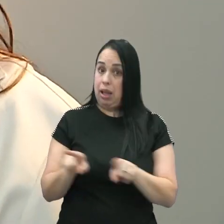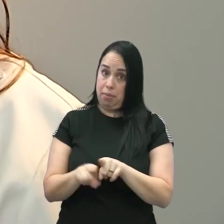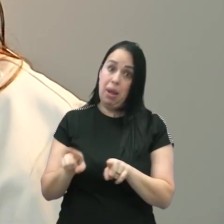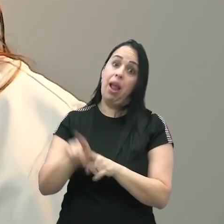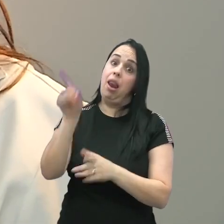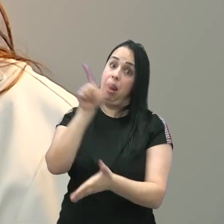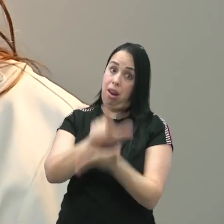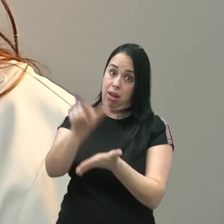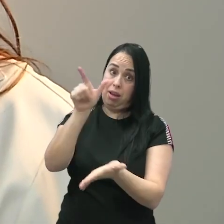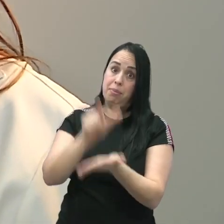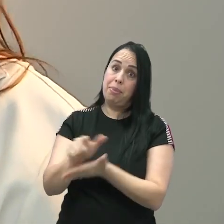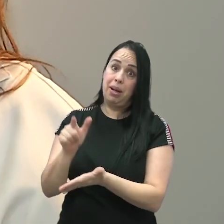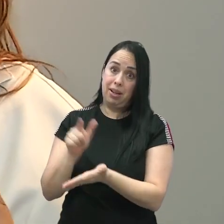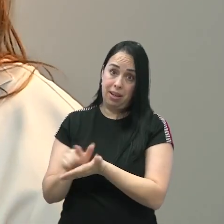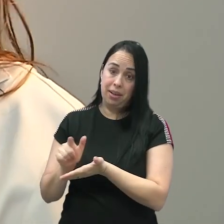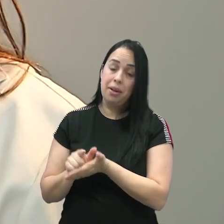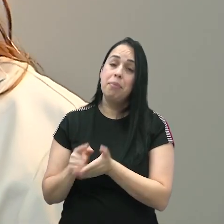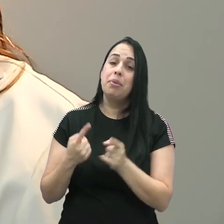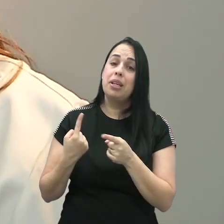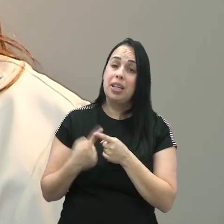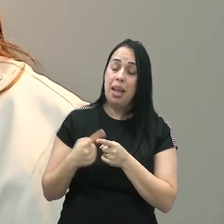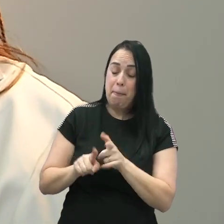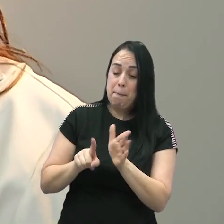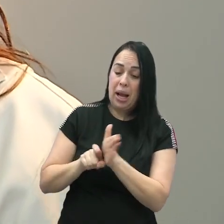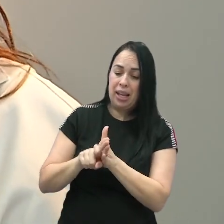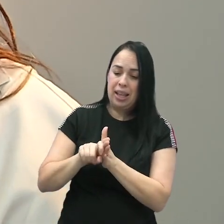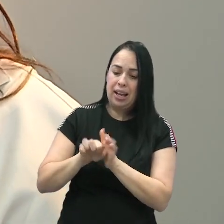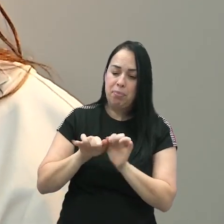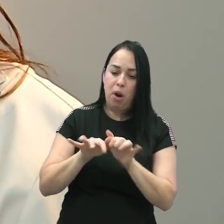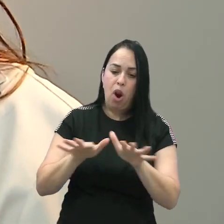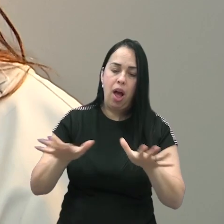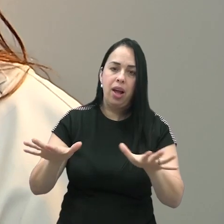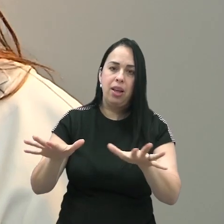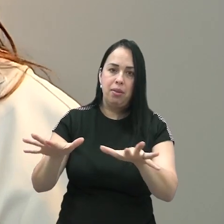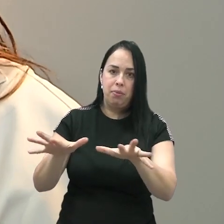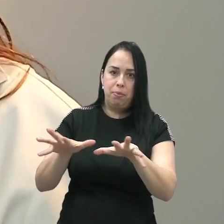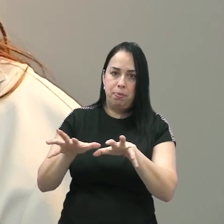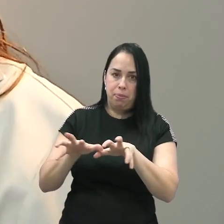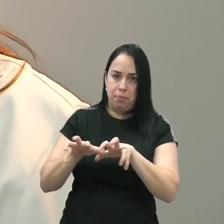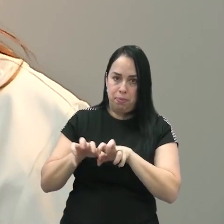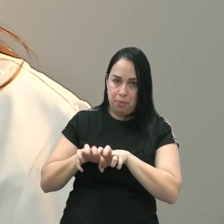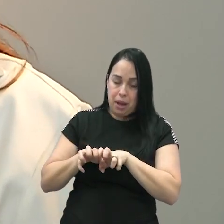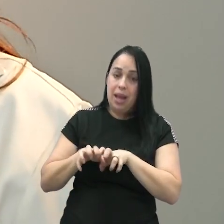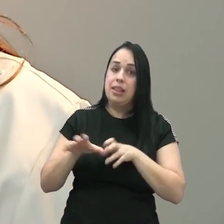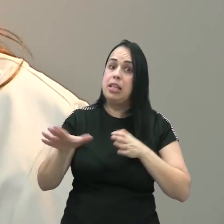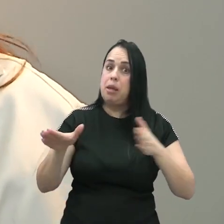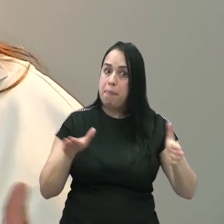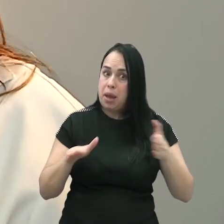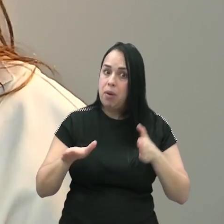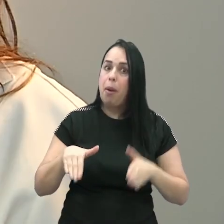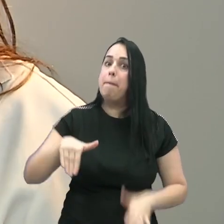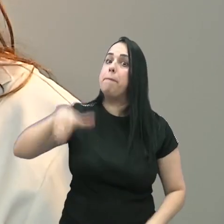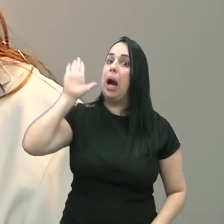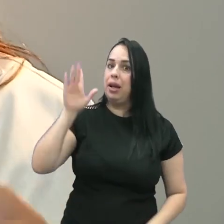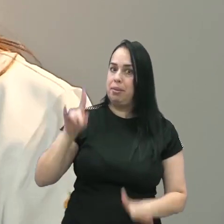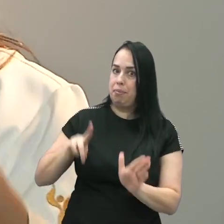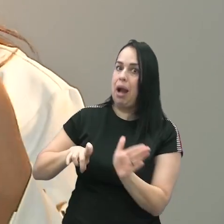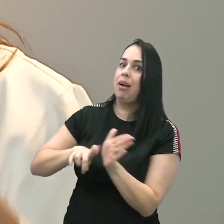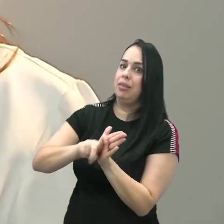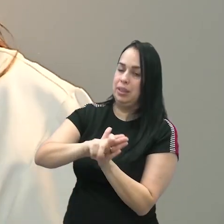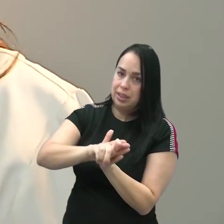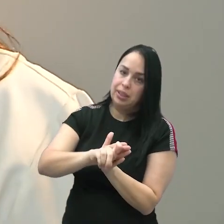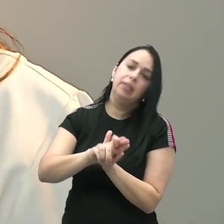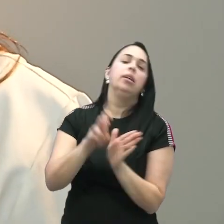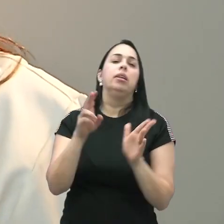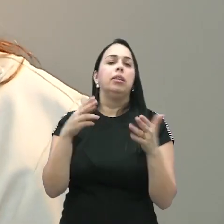a limpeza da casa, diminuir a proliferação de ácaros, porque o ácaro ele gosta de proliferar no outono e no inverno, com a